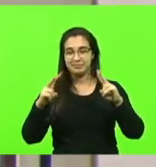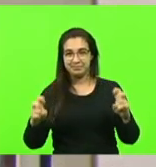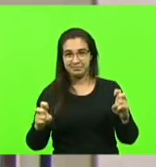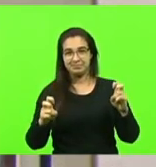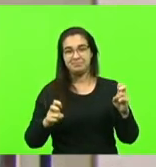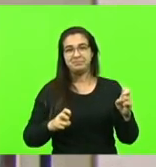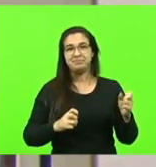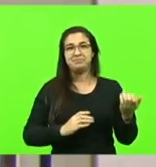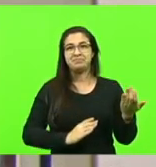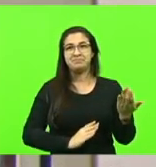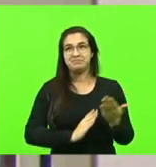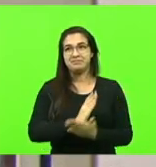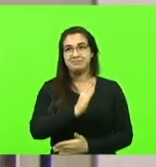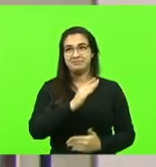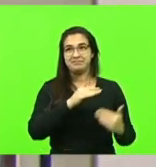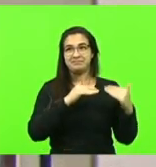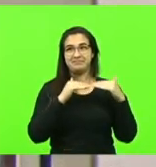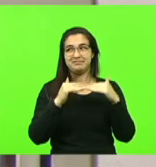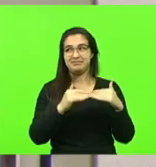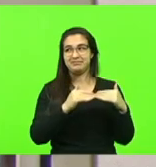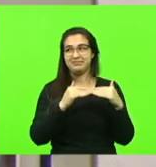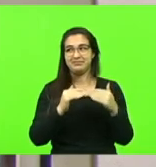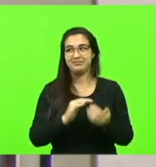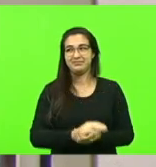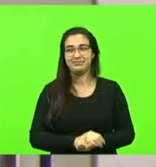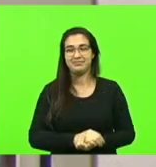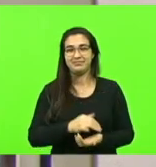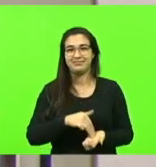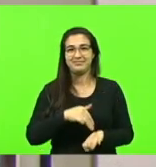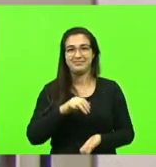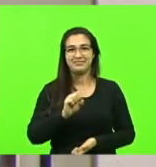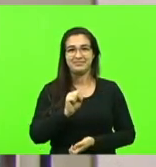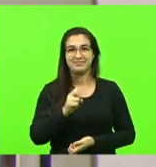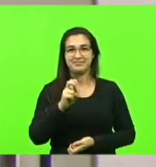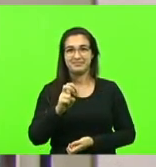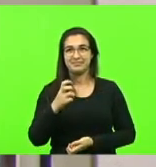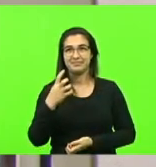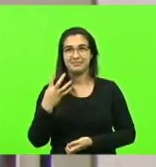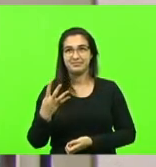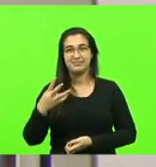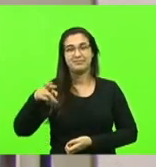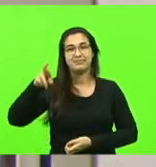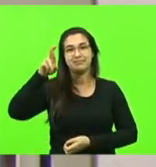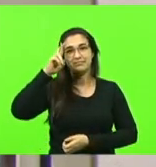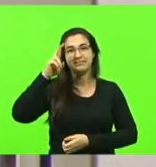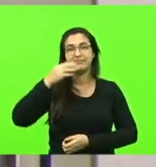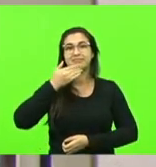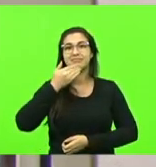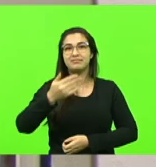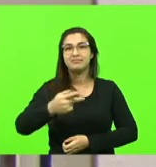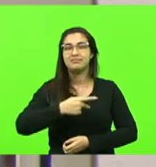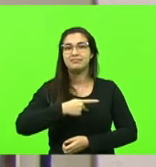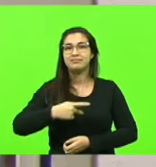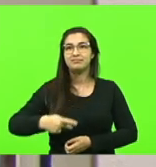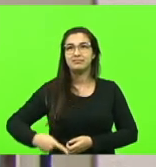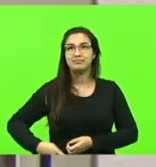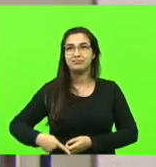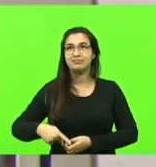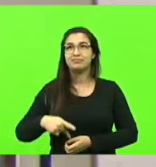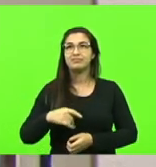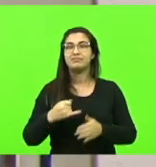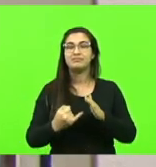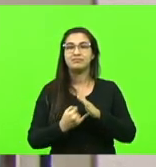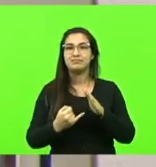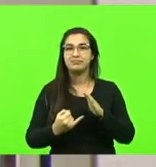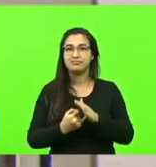como se encontra. Aprovado por unanimidade. Moção 854, ator deputado Floriano, apelando ao Presidente do Instituto Nacional de Meteorologia,